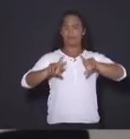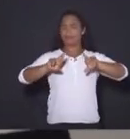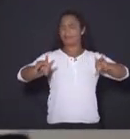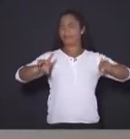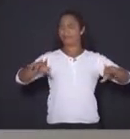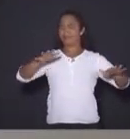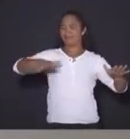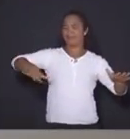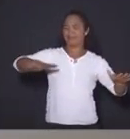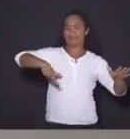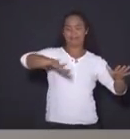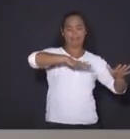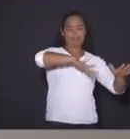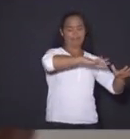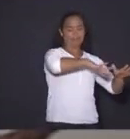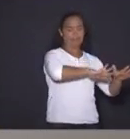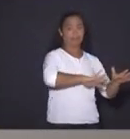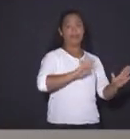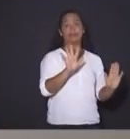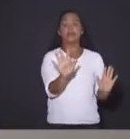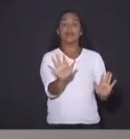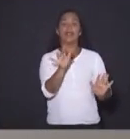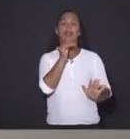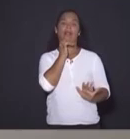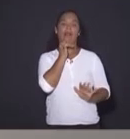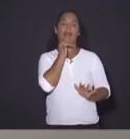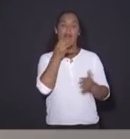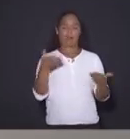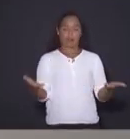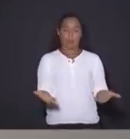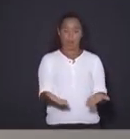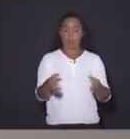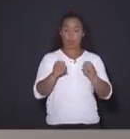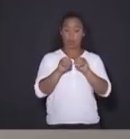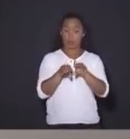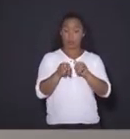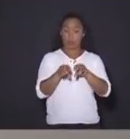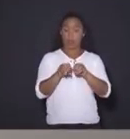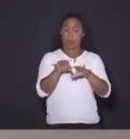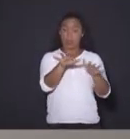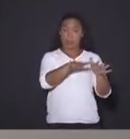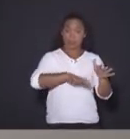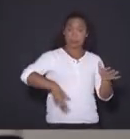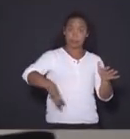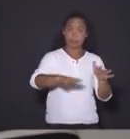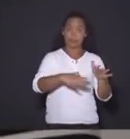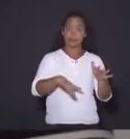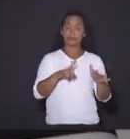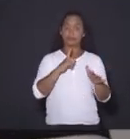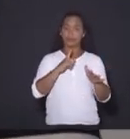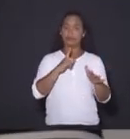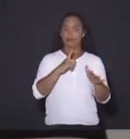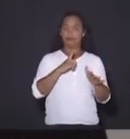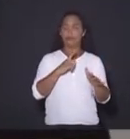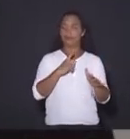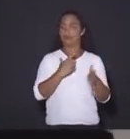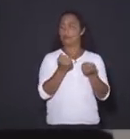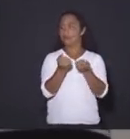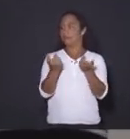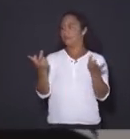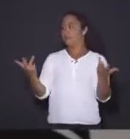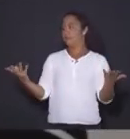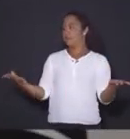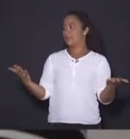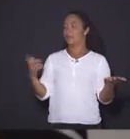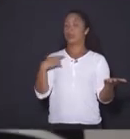e eu vou dar alguns exemplos por exemplo hoje na educação não é isso nós temos aqui educadoras e educadores entre nós quando nós